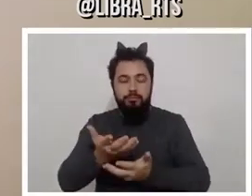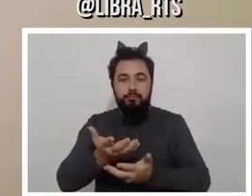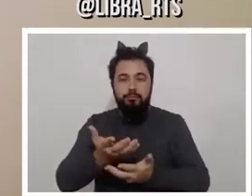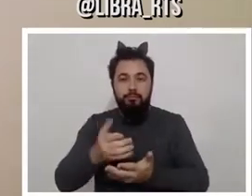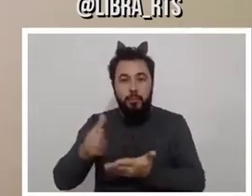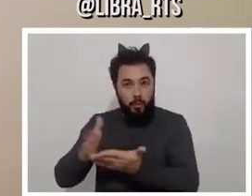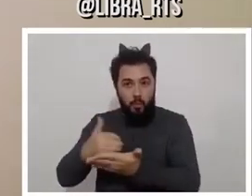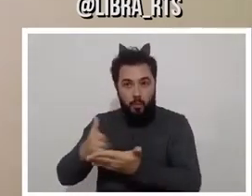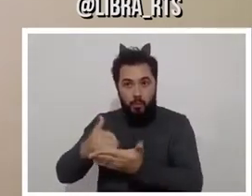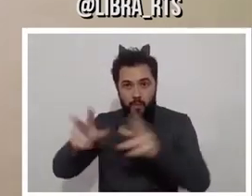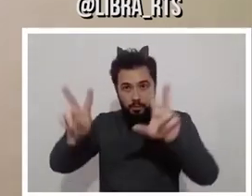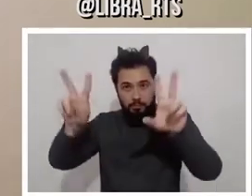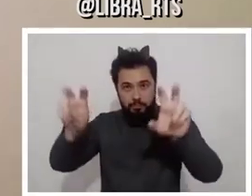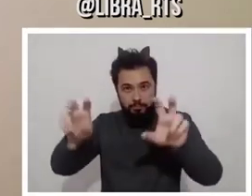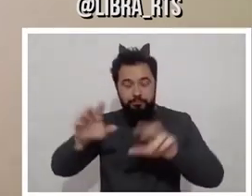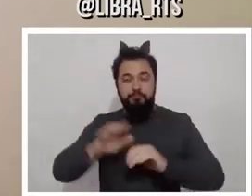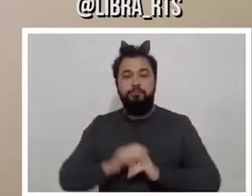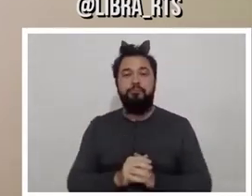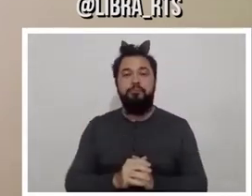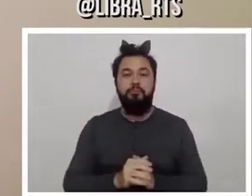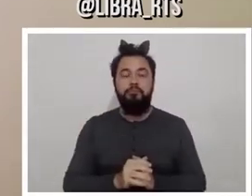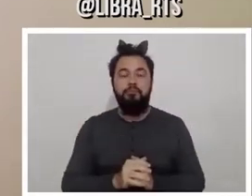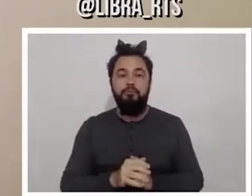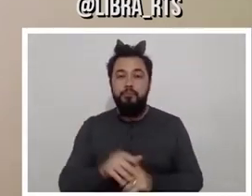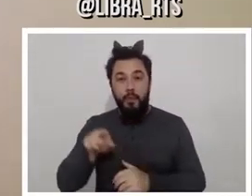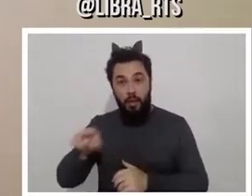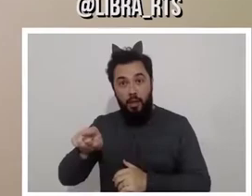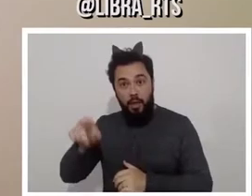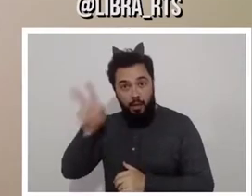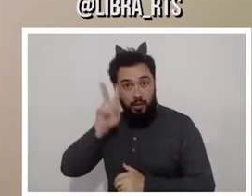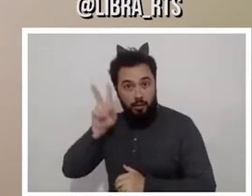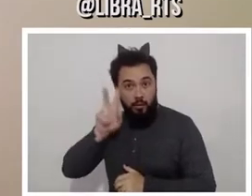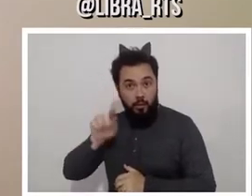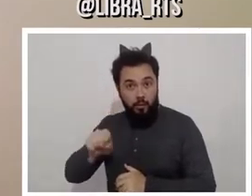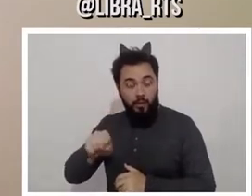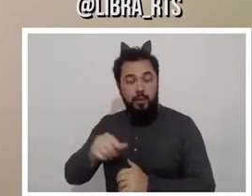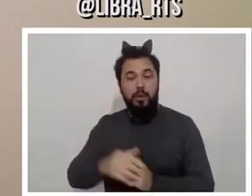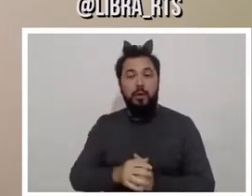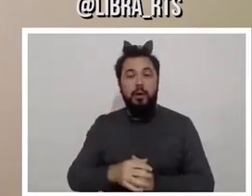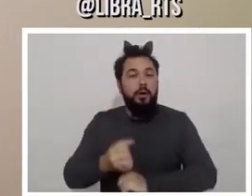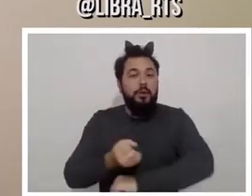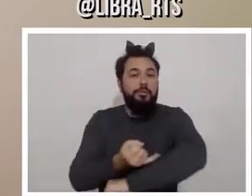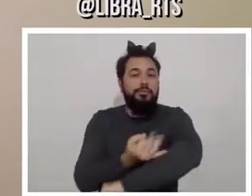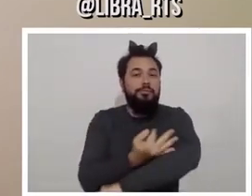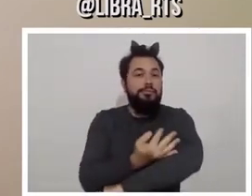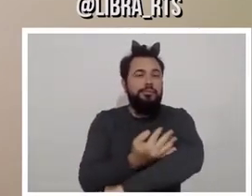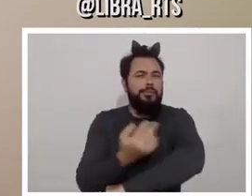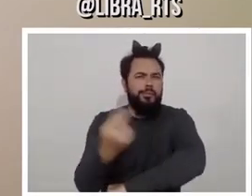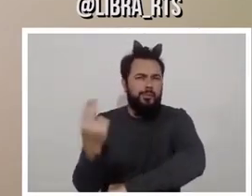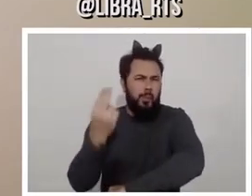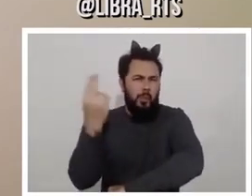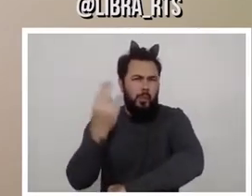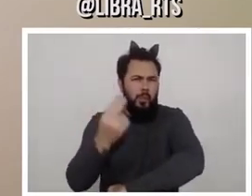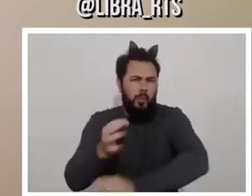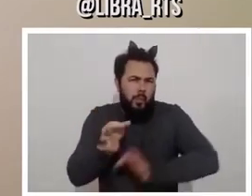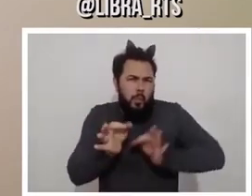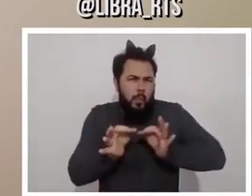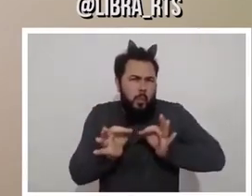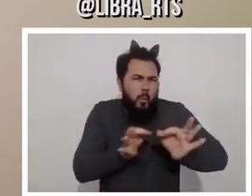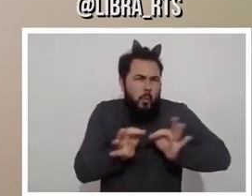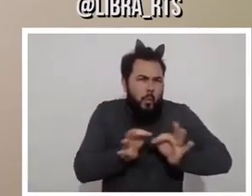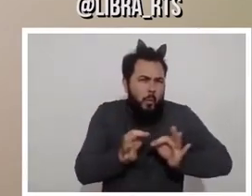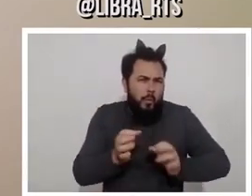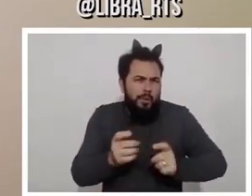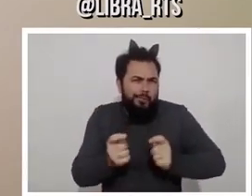flora e sobre o caçador de lobo mal eles dizem os seguintes essa história sobre sentimentos inevitáveis que a gente não tem